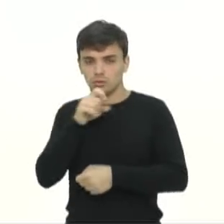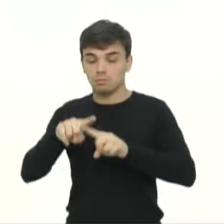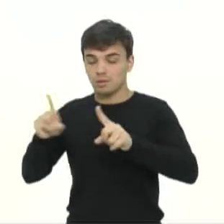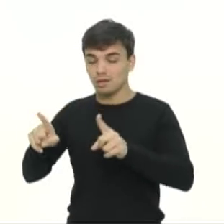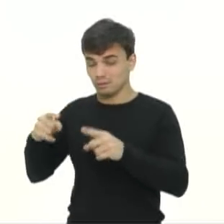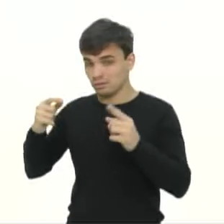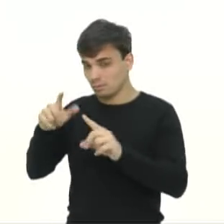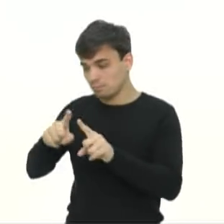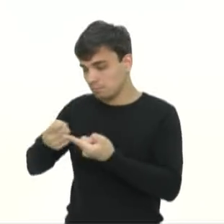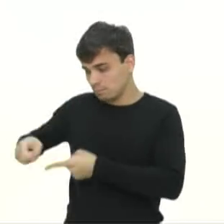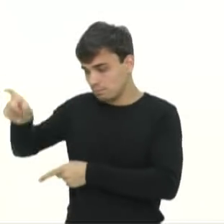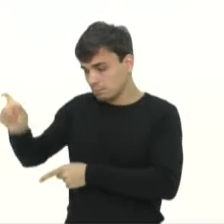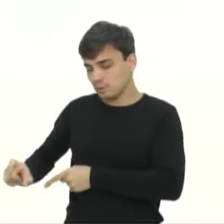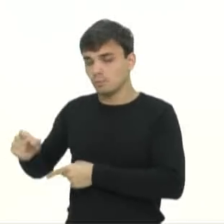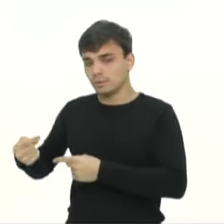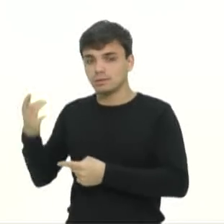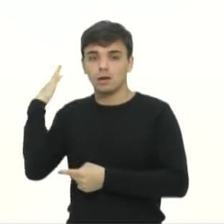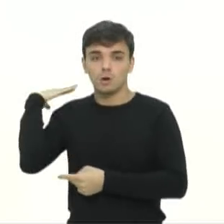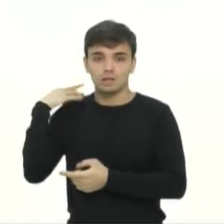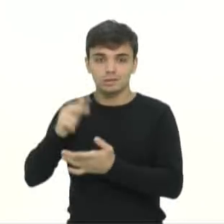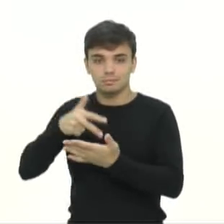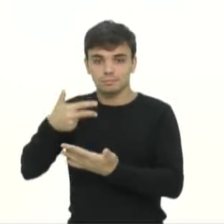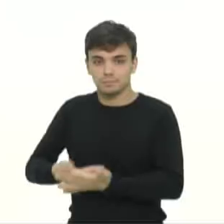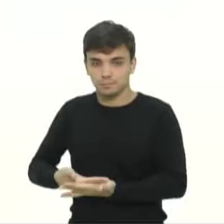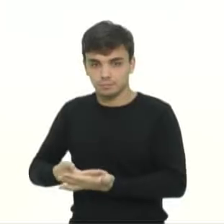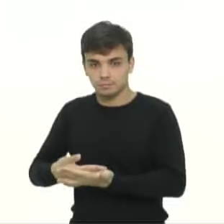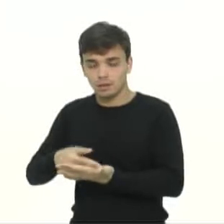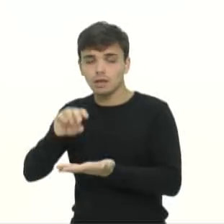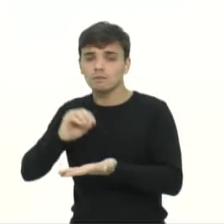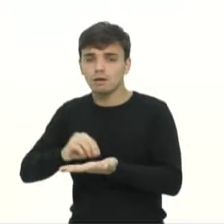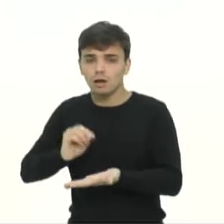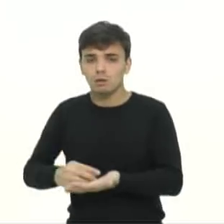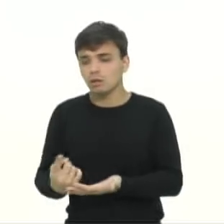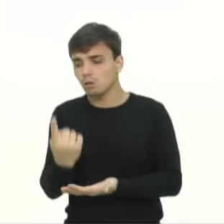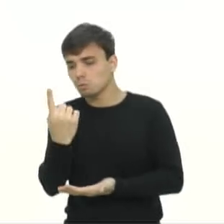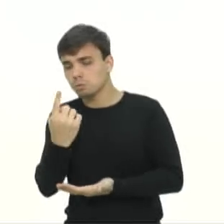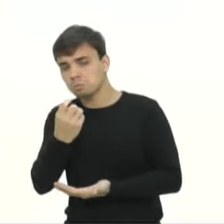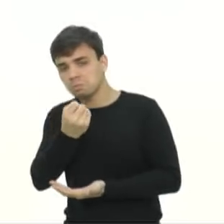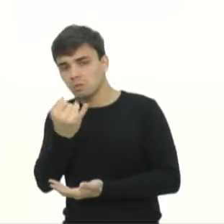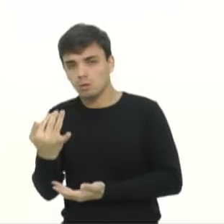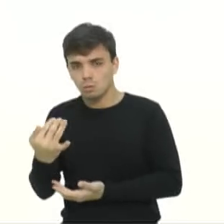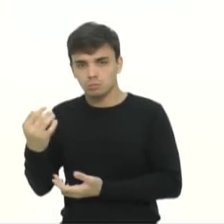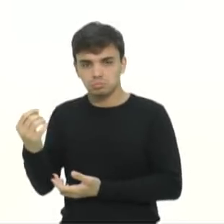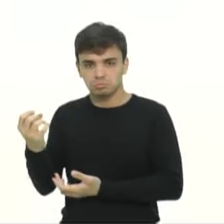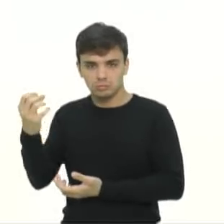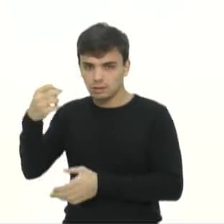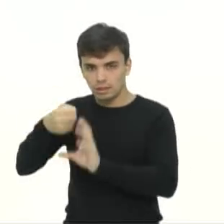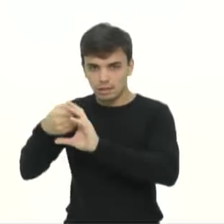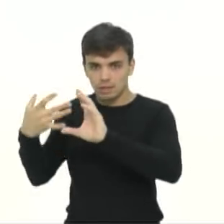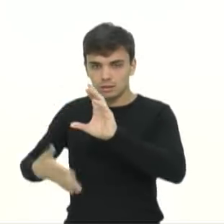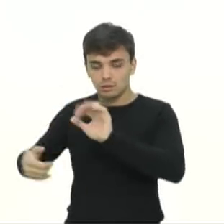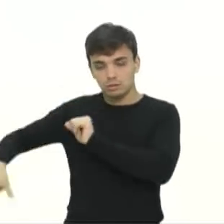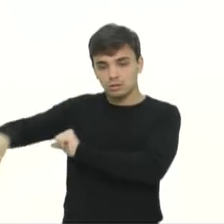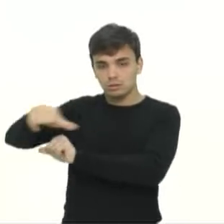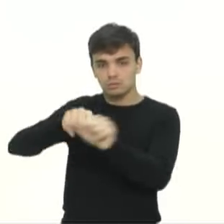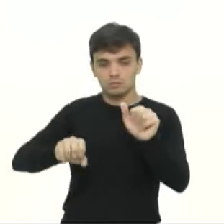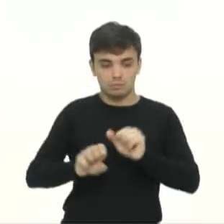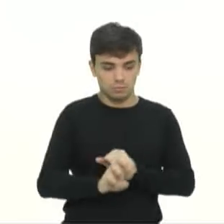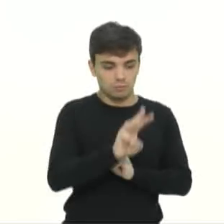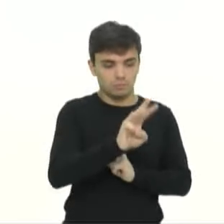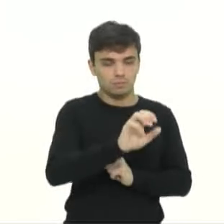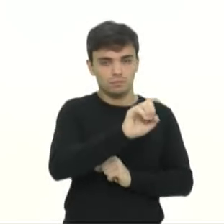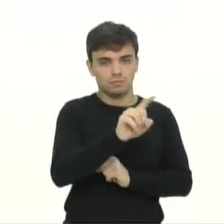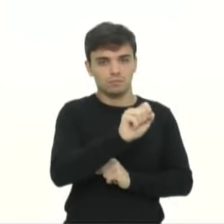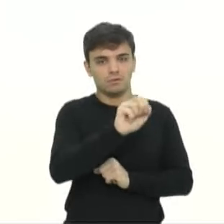costas no chão. Faltando um ou mais desses elementos, o golpe vira um vazare. Então aqui diferencia